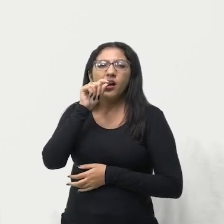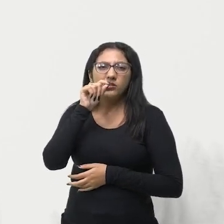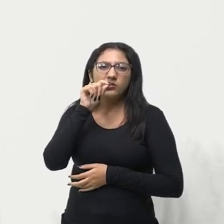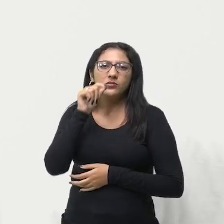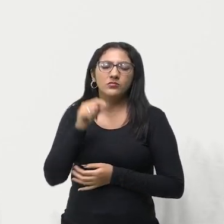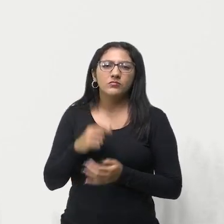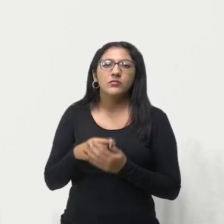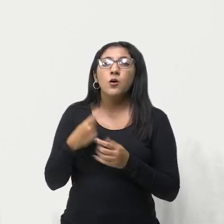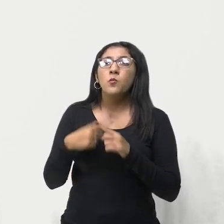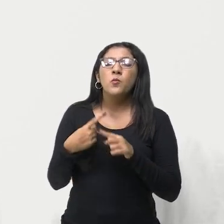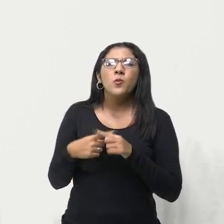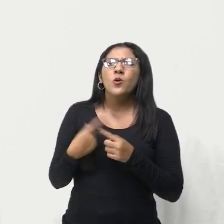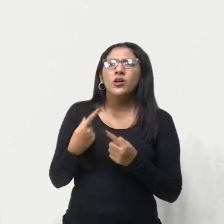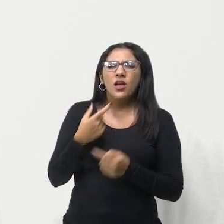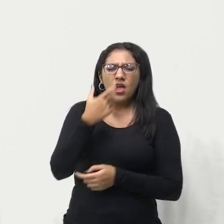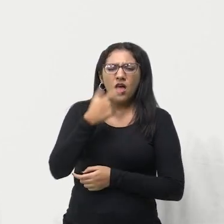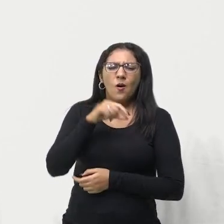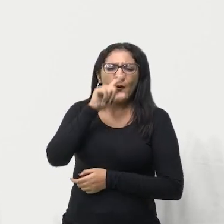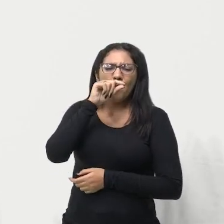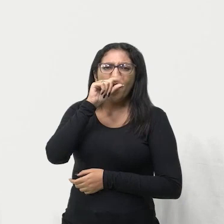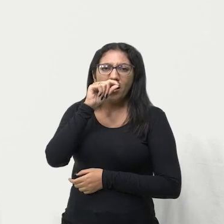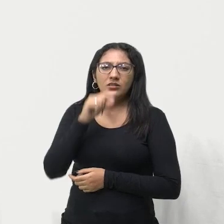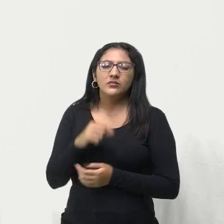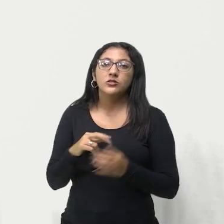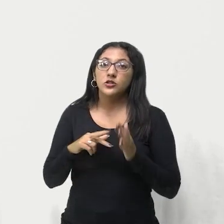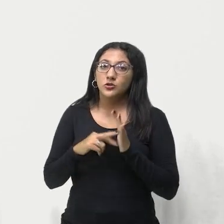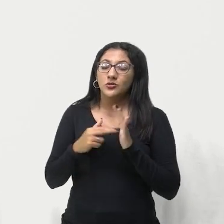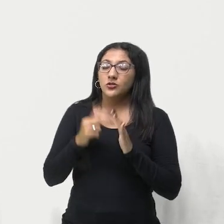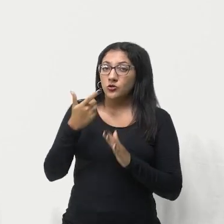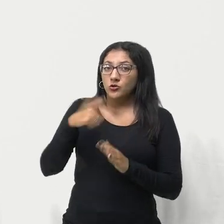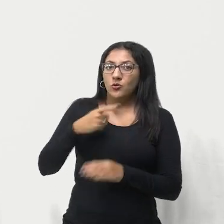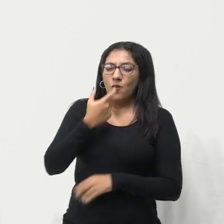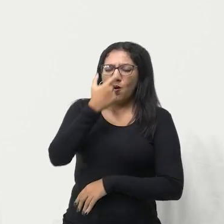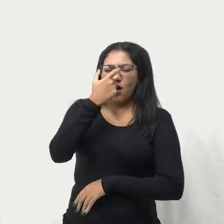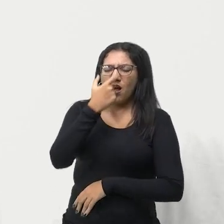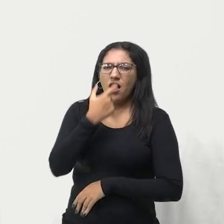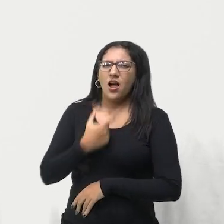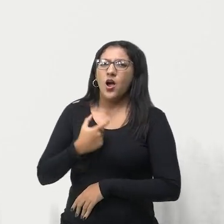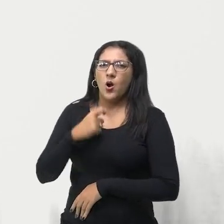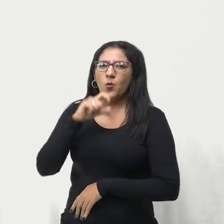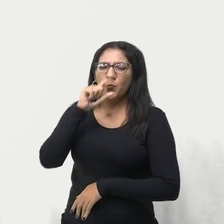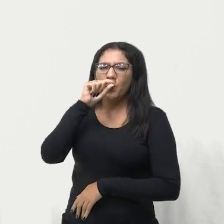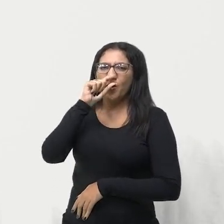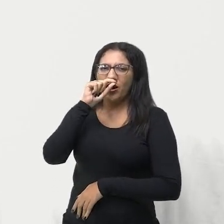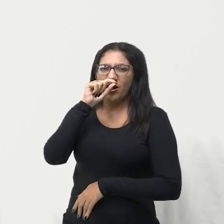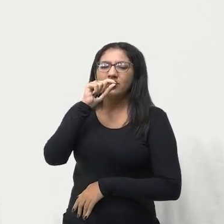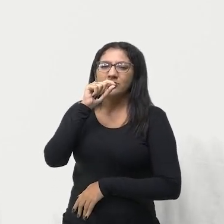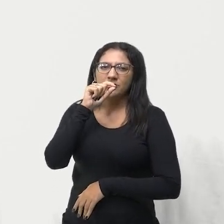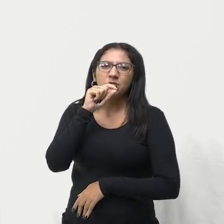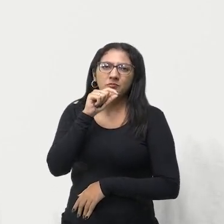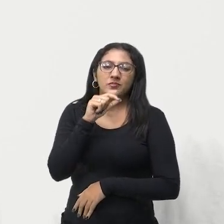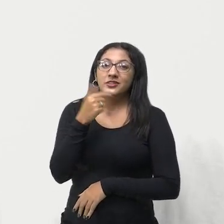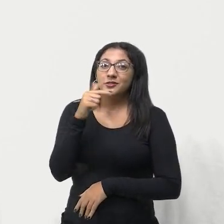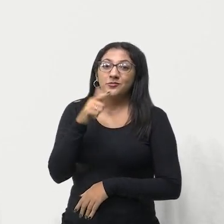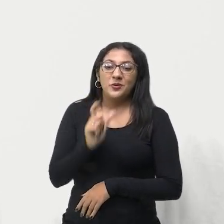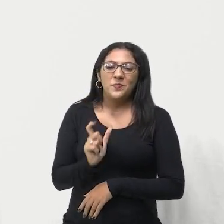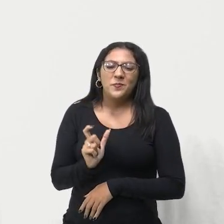aí você pensa por quê, né? Estou de novo aproximando o eu do pássaro sem a